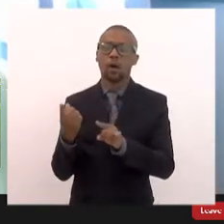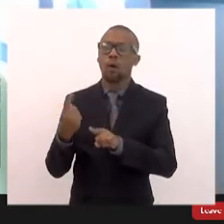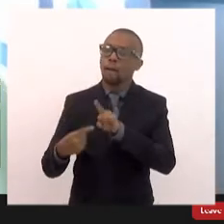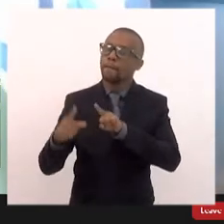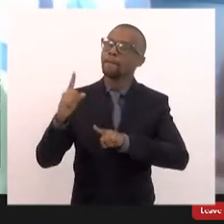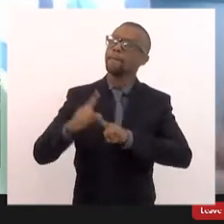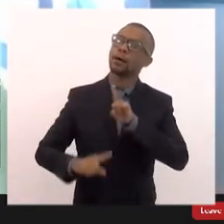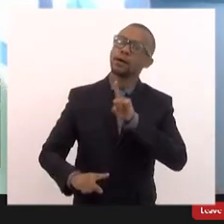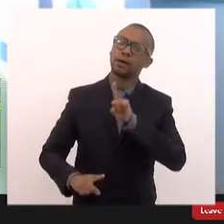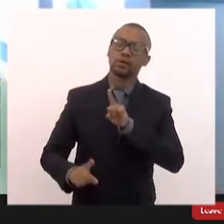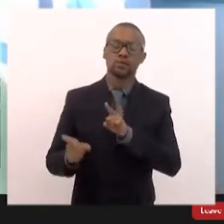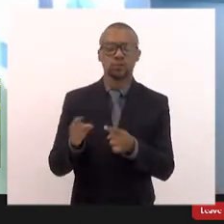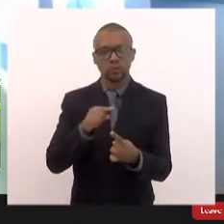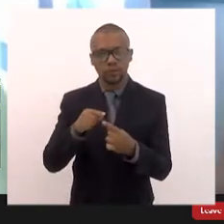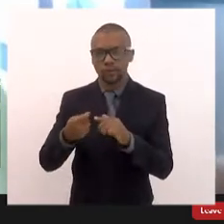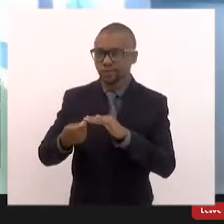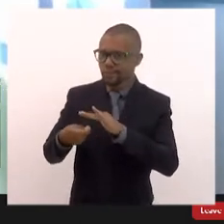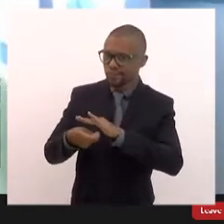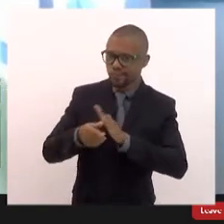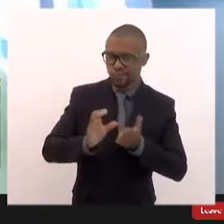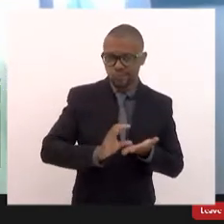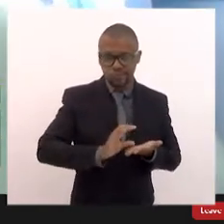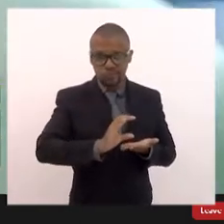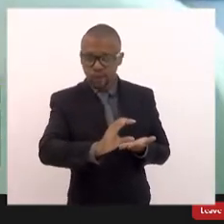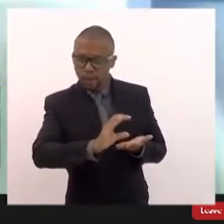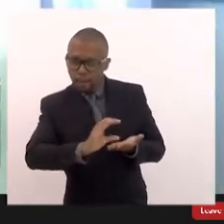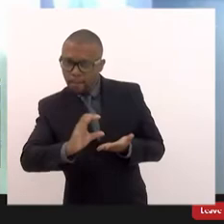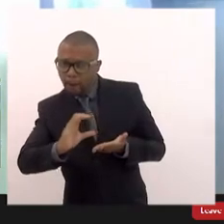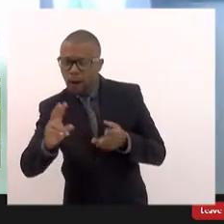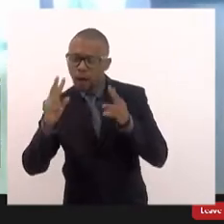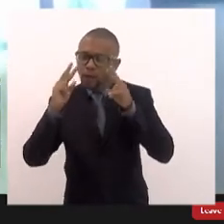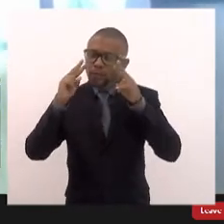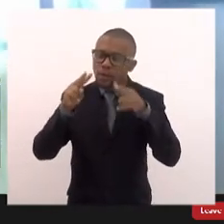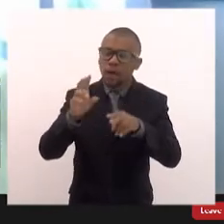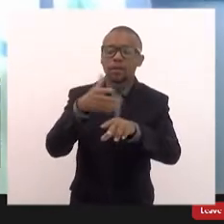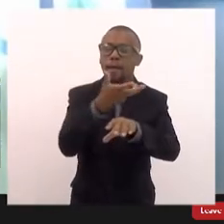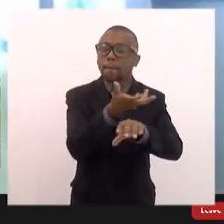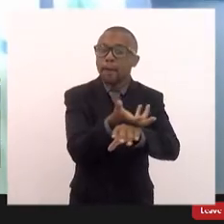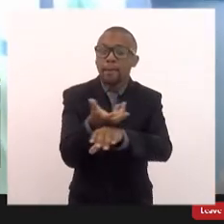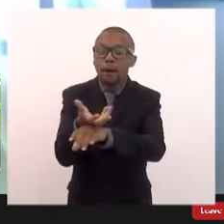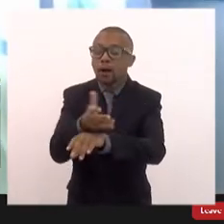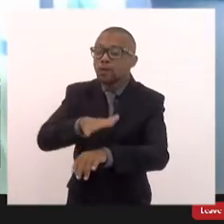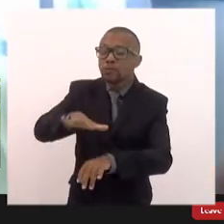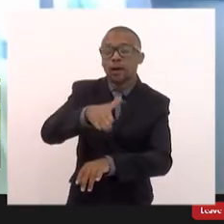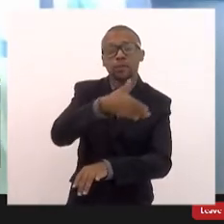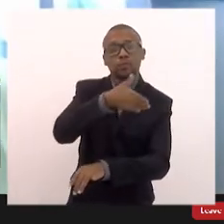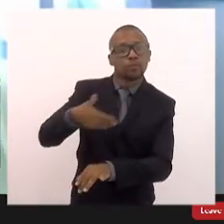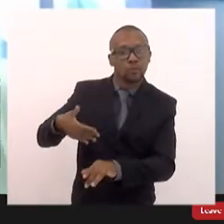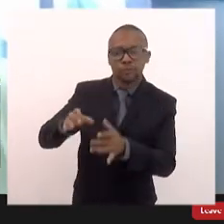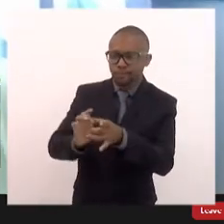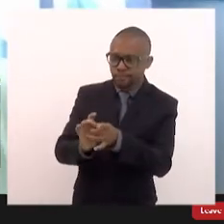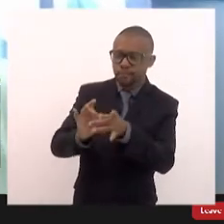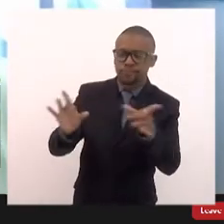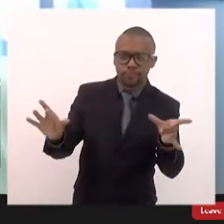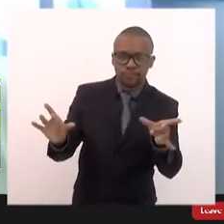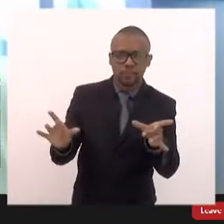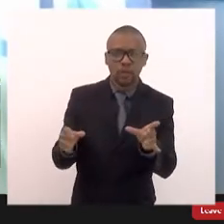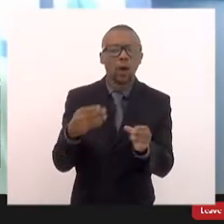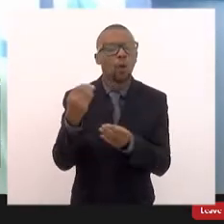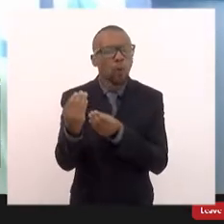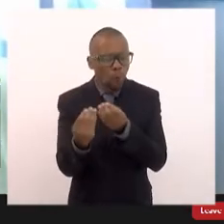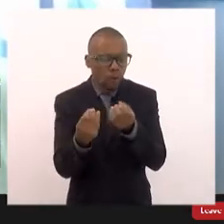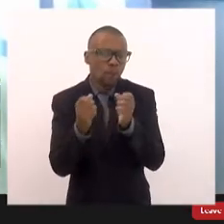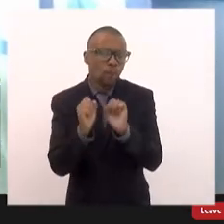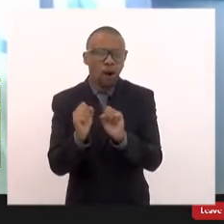no financiamento, no reconhecimento, nos espaços públicos cedidos, aonde isso pode avançar mais e quais são os